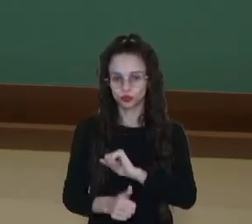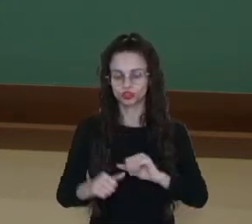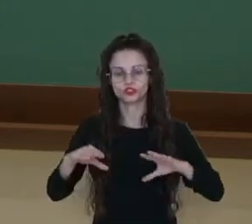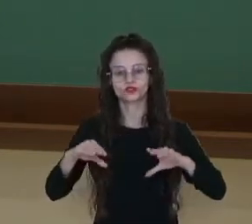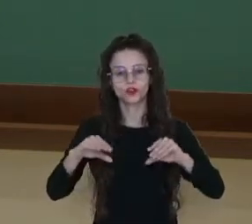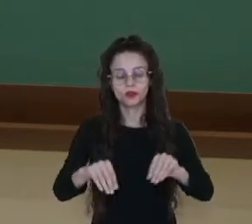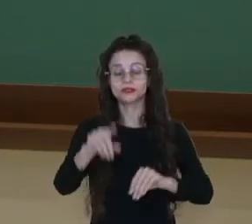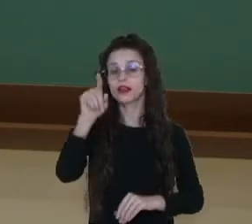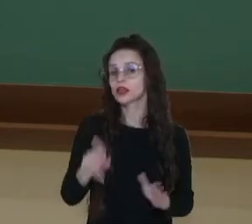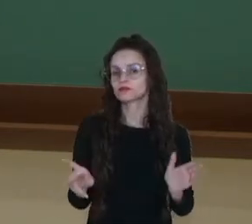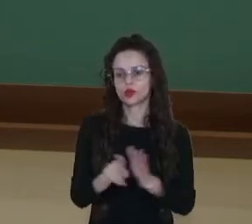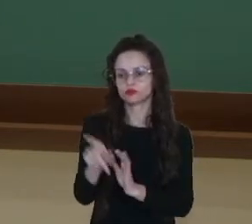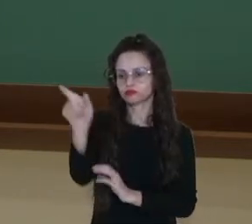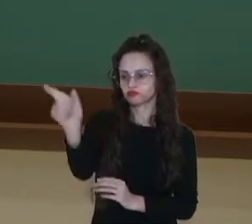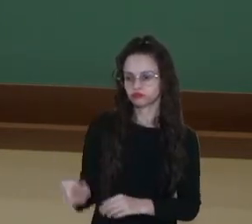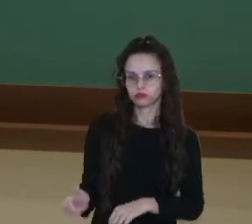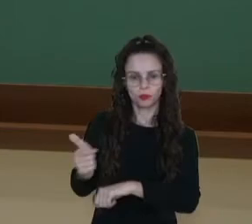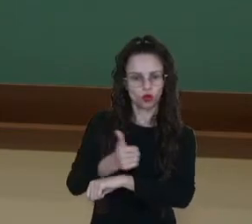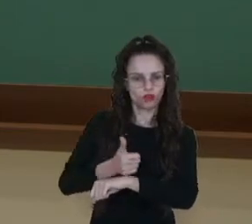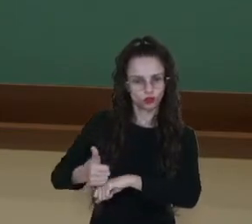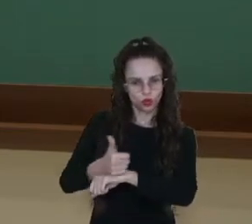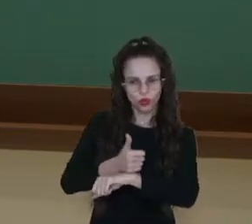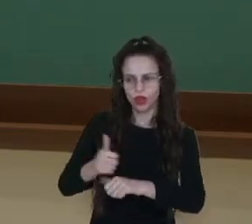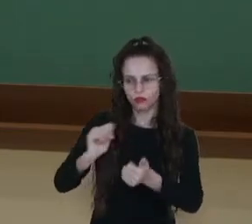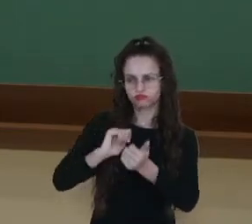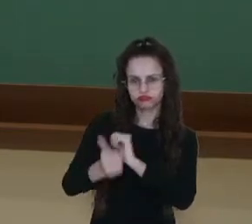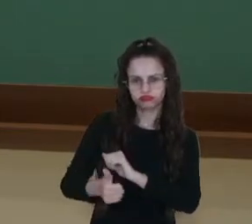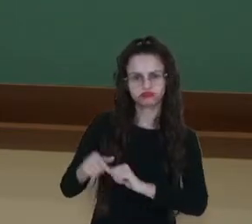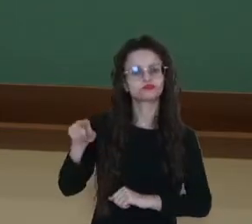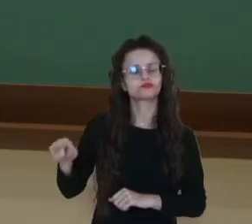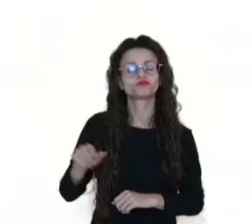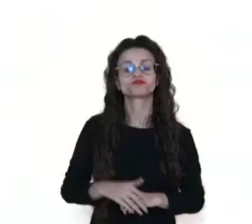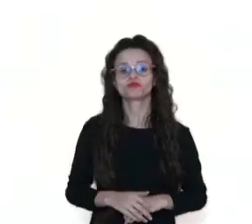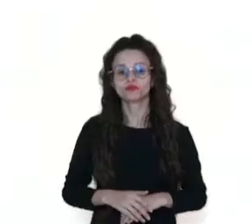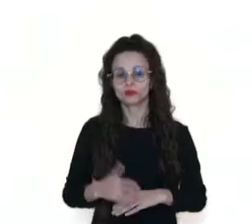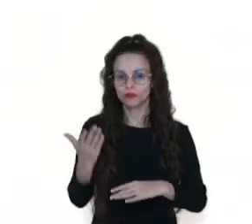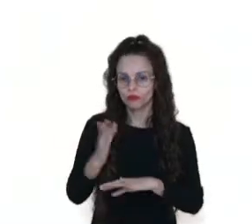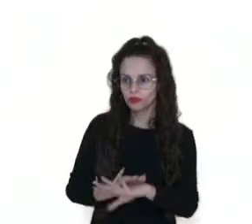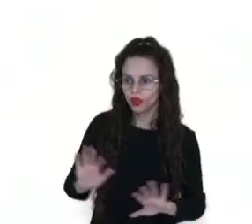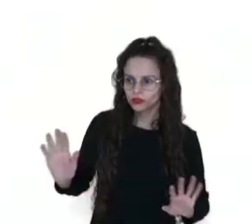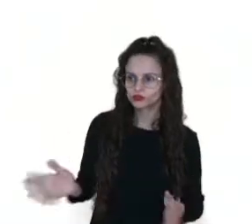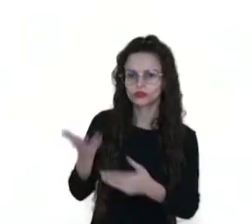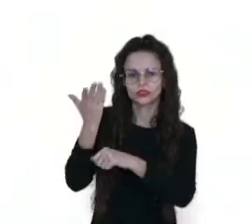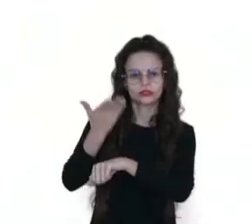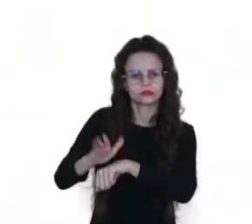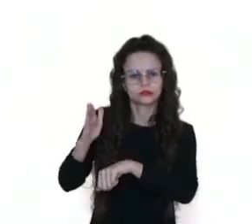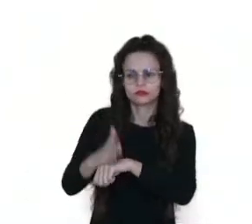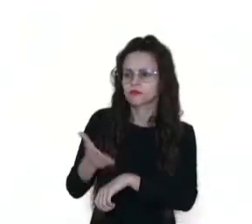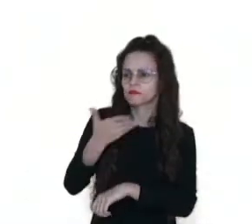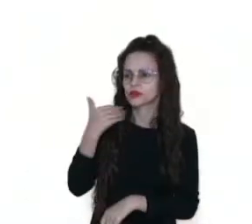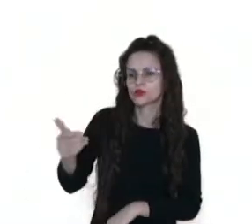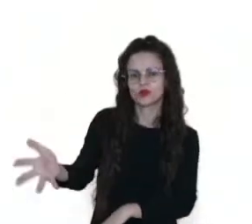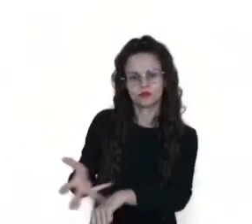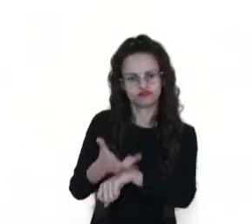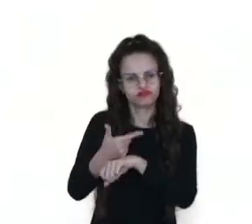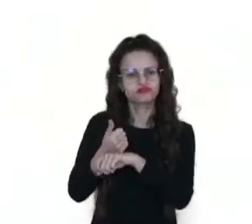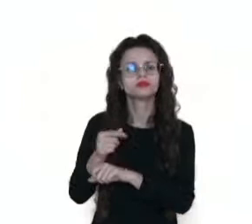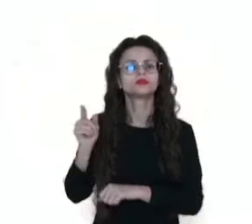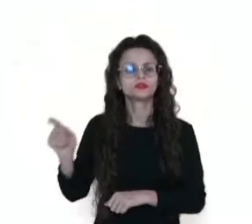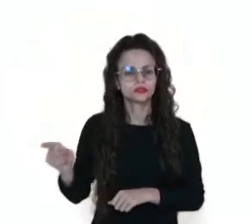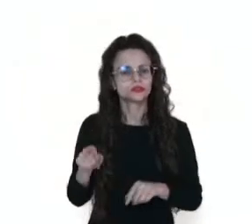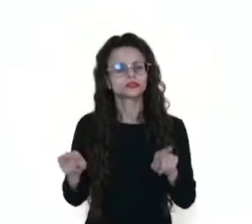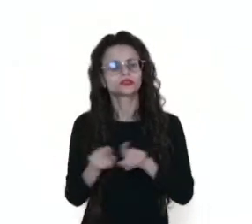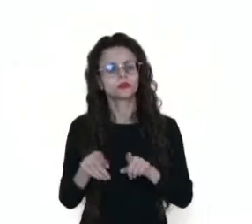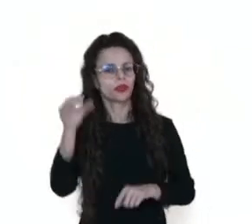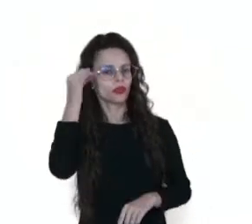feita em atletas, em jogadores, né? Ela ajuda a treinar, melhorar o desempenho, prevenindo a